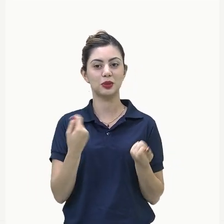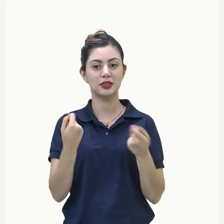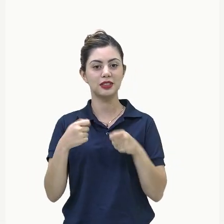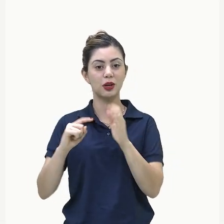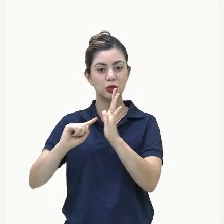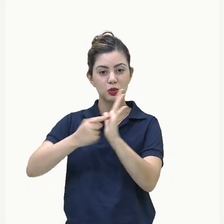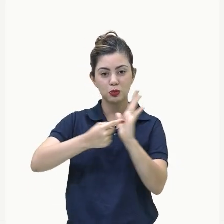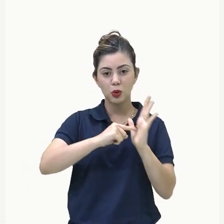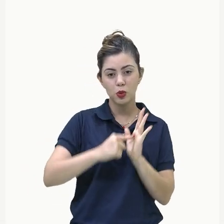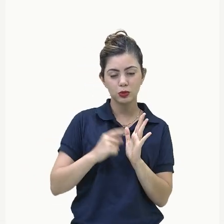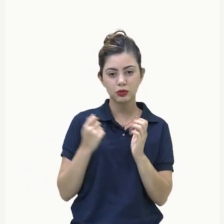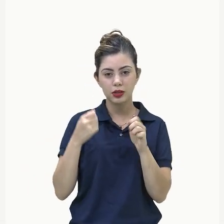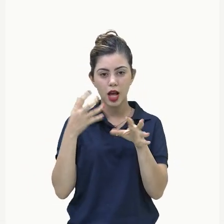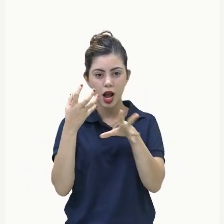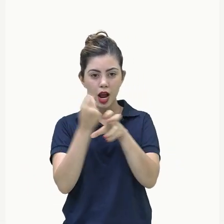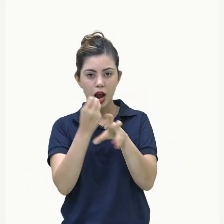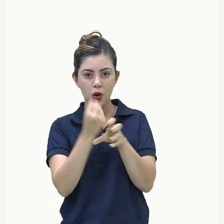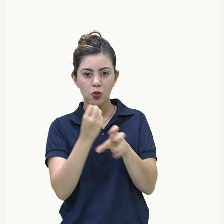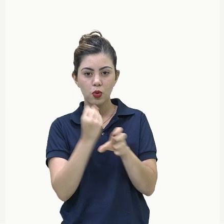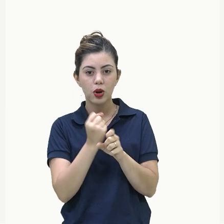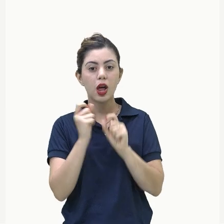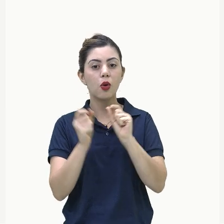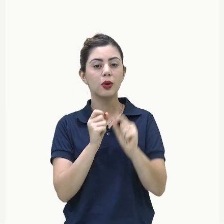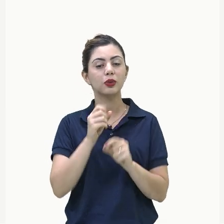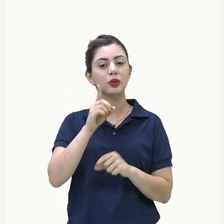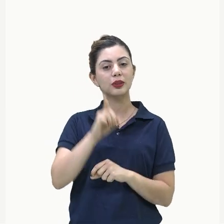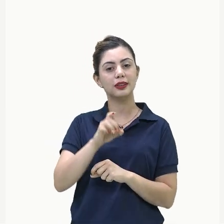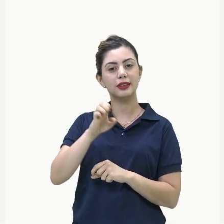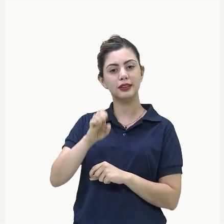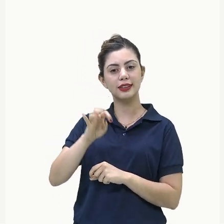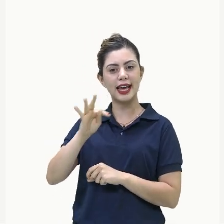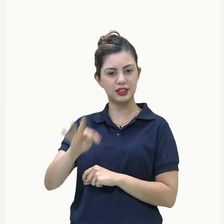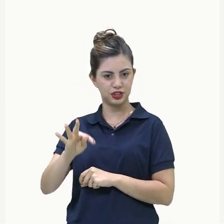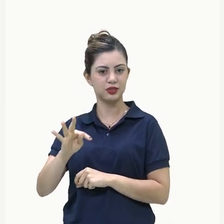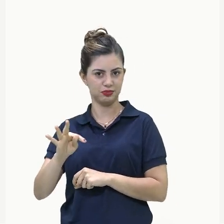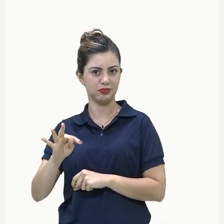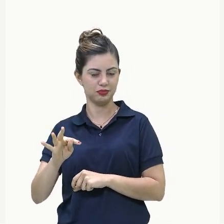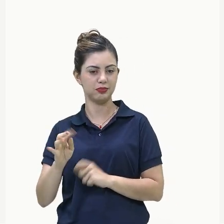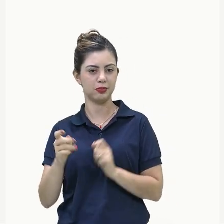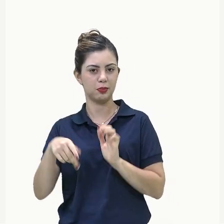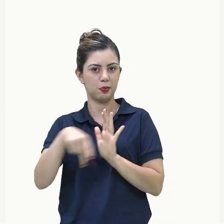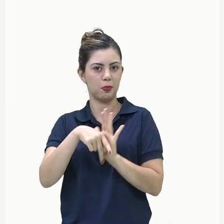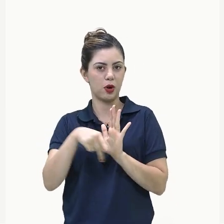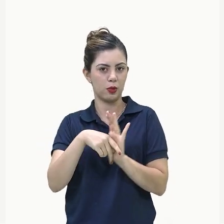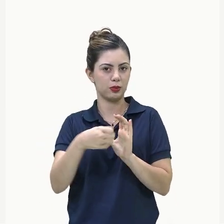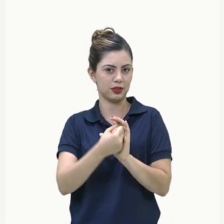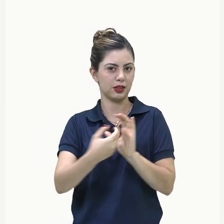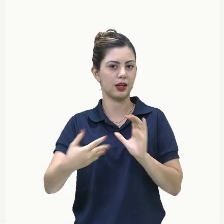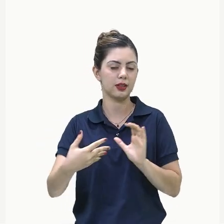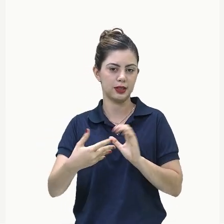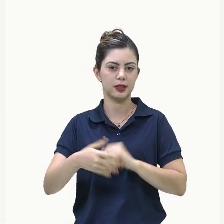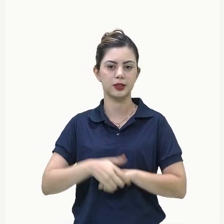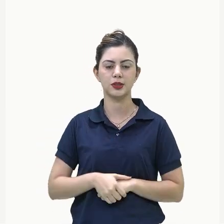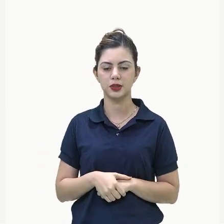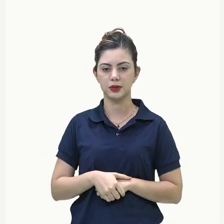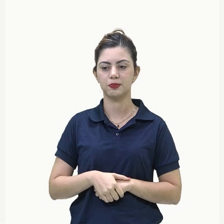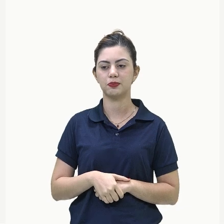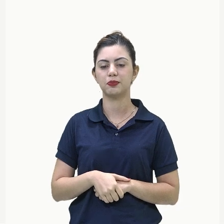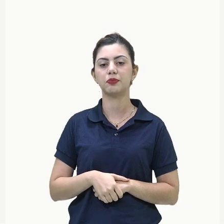pontos é através do cálculo do determinante de suas coordenadas, né? Então a gente vai aqui